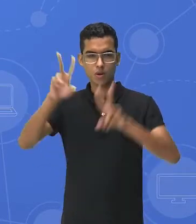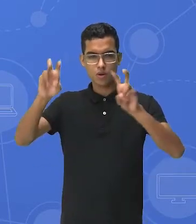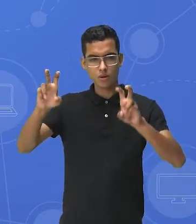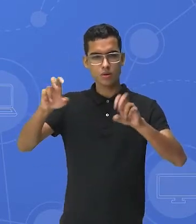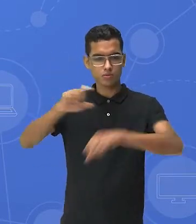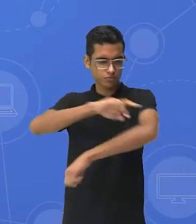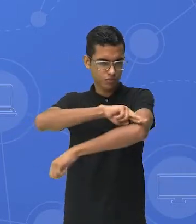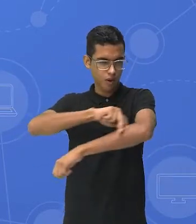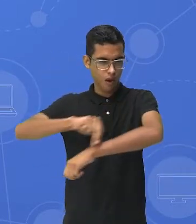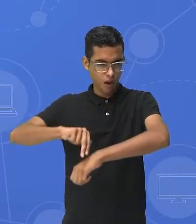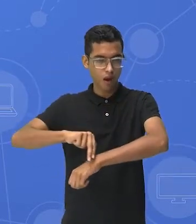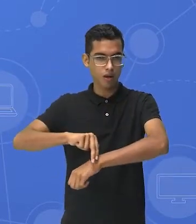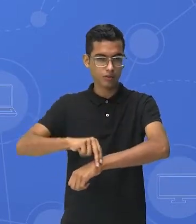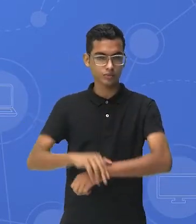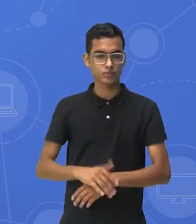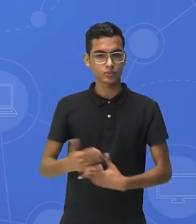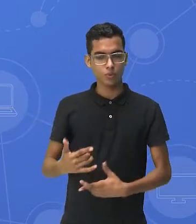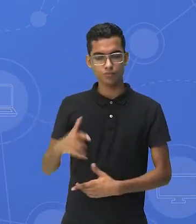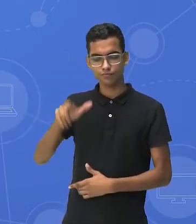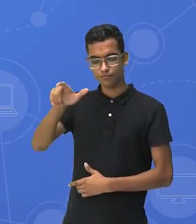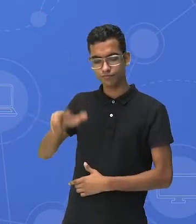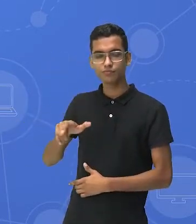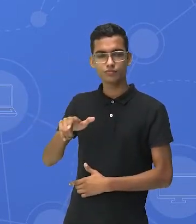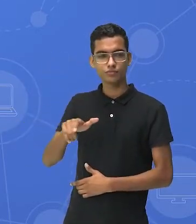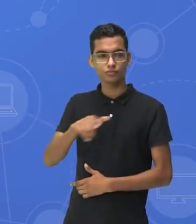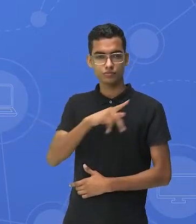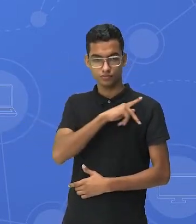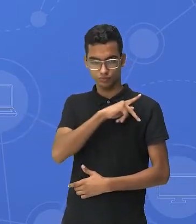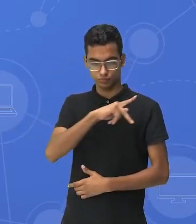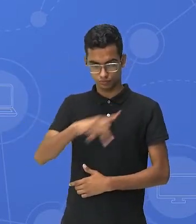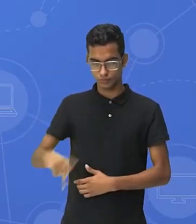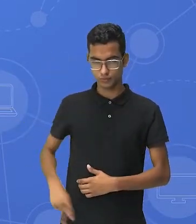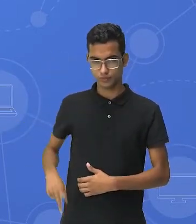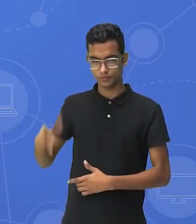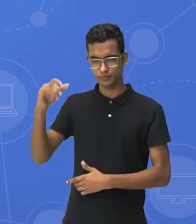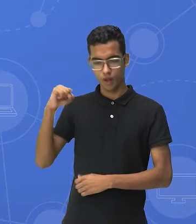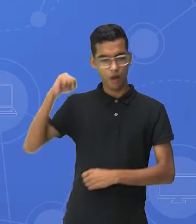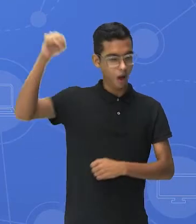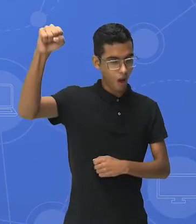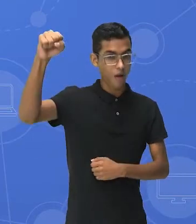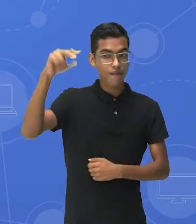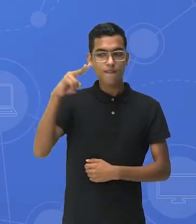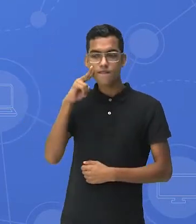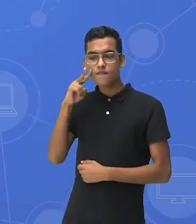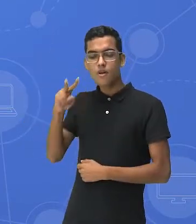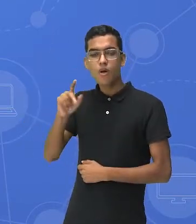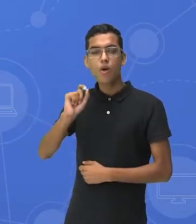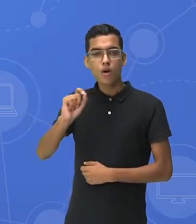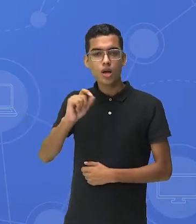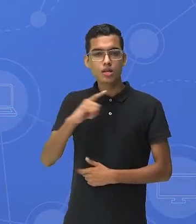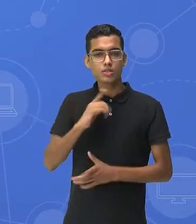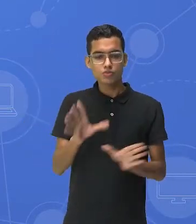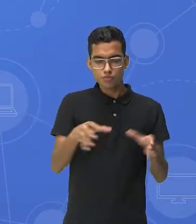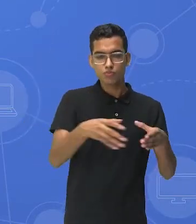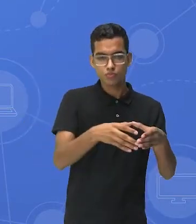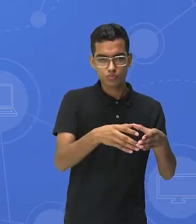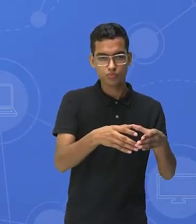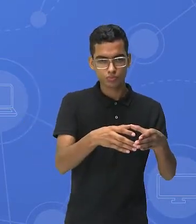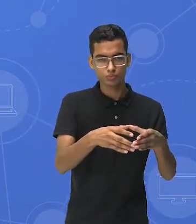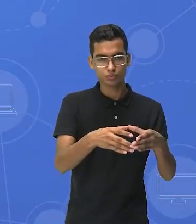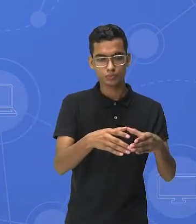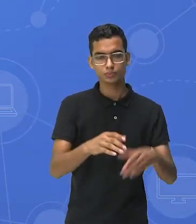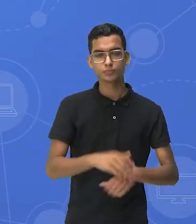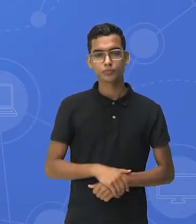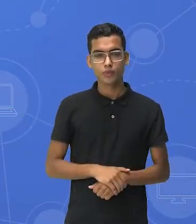Nelson Mandela viu lá, né, que o time, que é chamado de Springboks, eles estavam